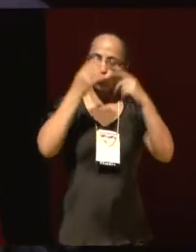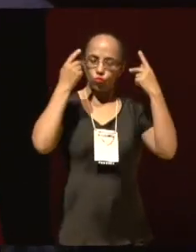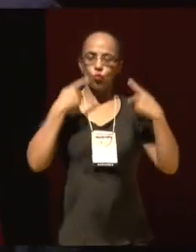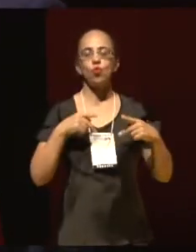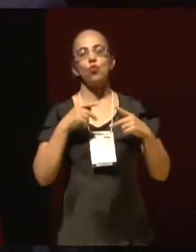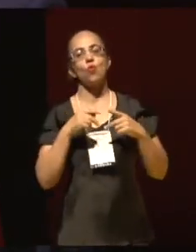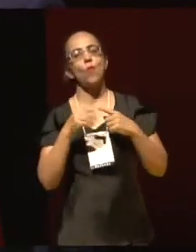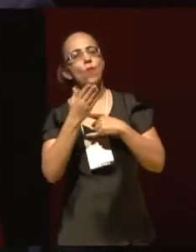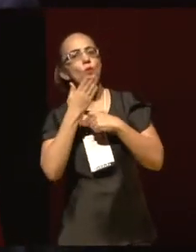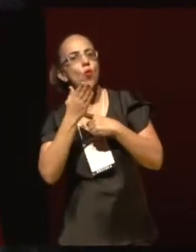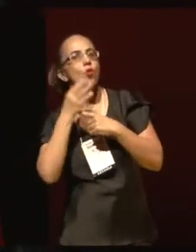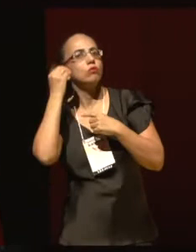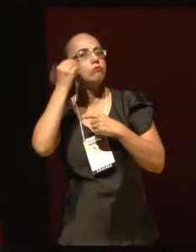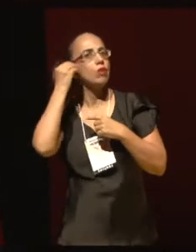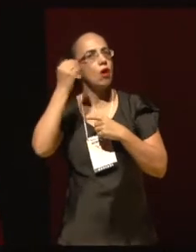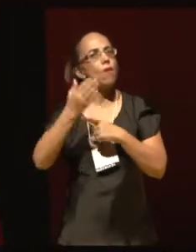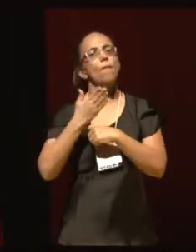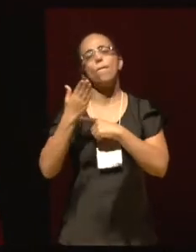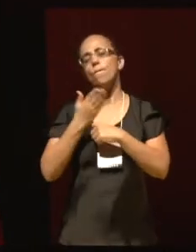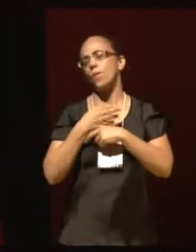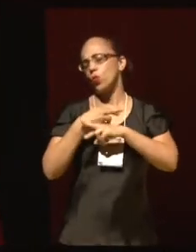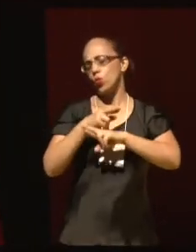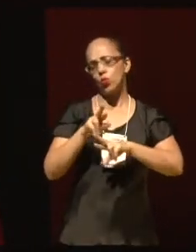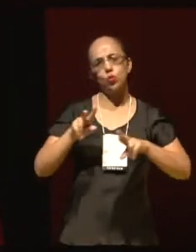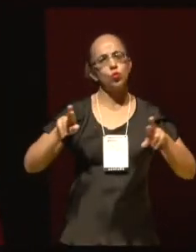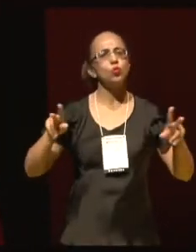experiências, protegem de muitas coisas.